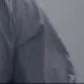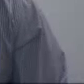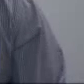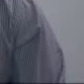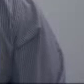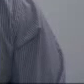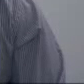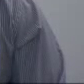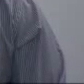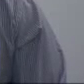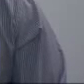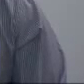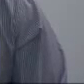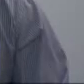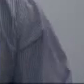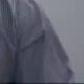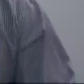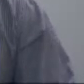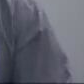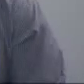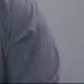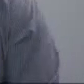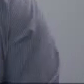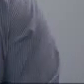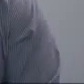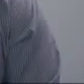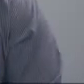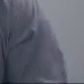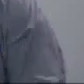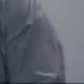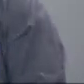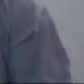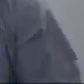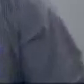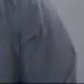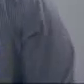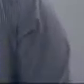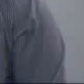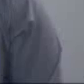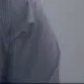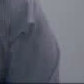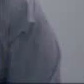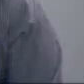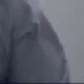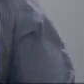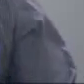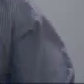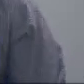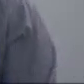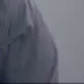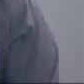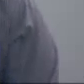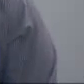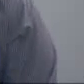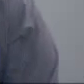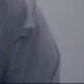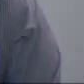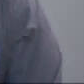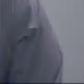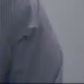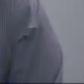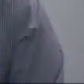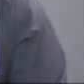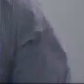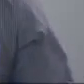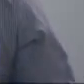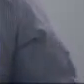vida para a população. Então, acima de tudo, acho que por parte da Secretaria de Serviços Públicos, Secretaria que executa esses serviços